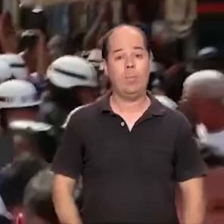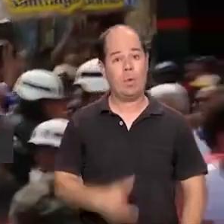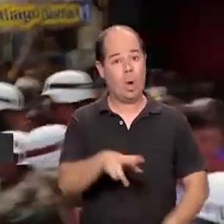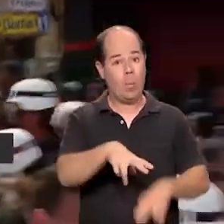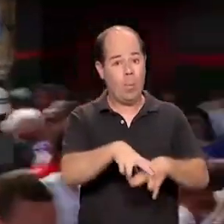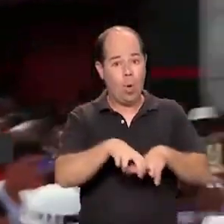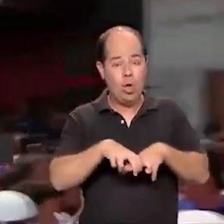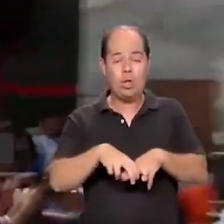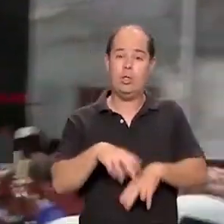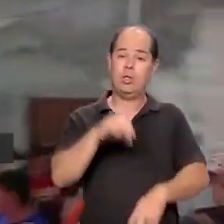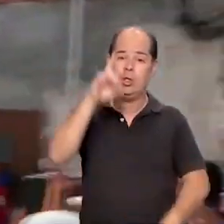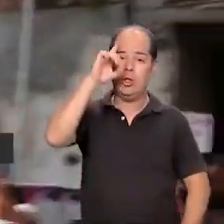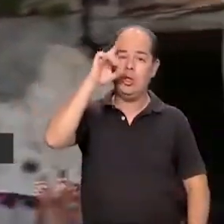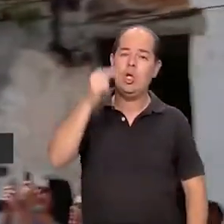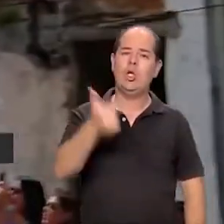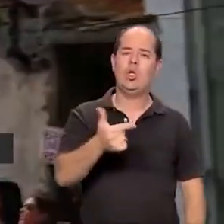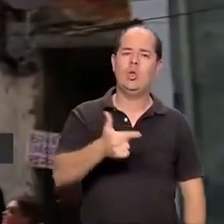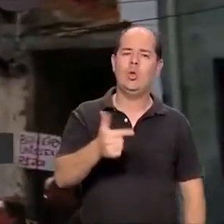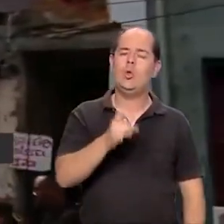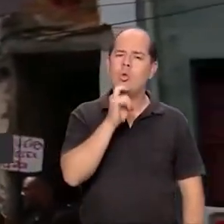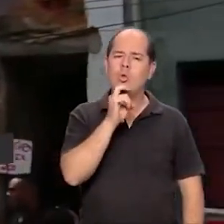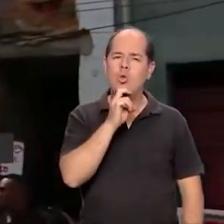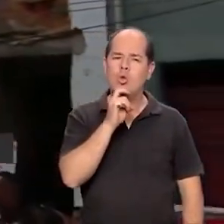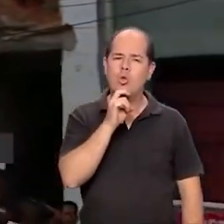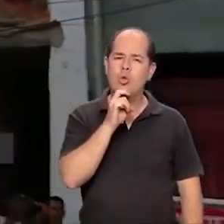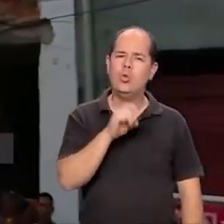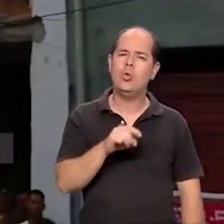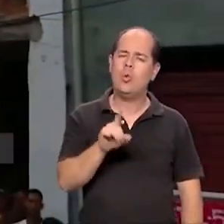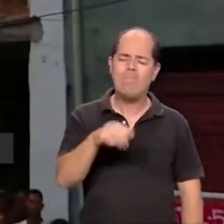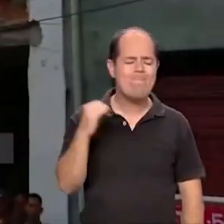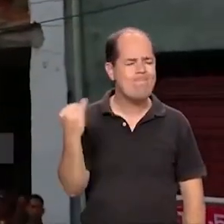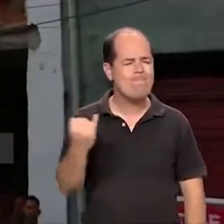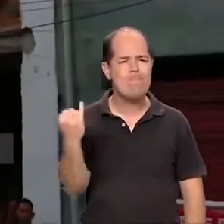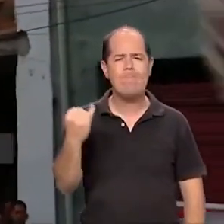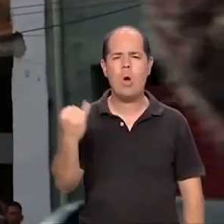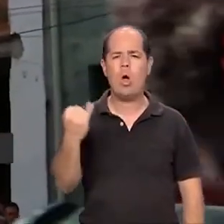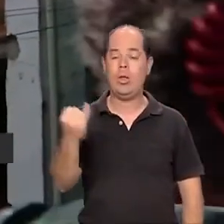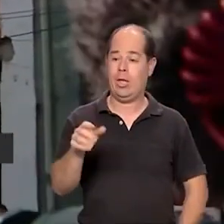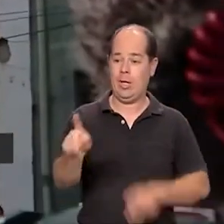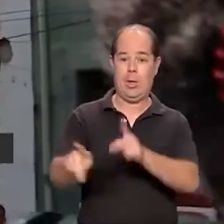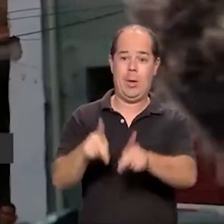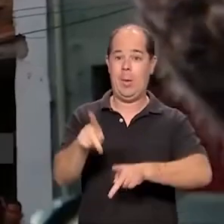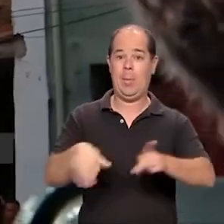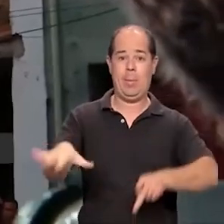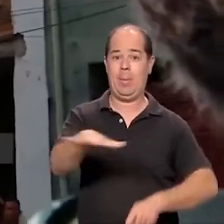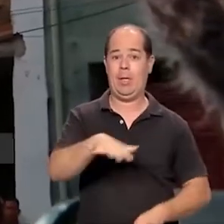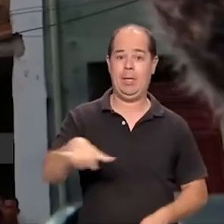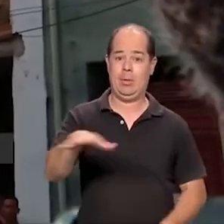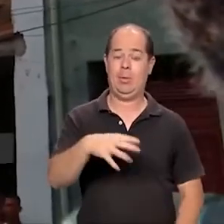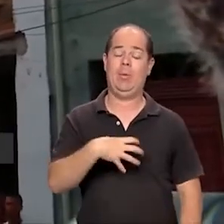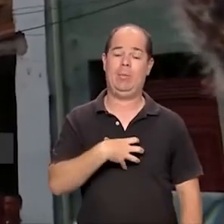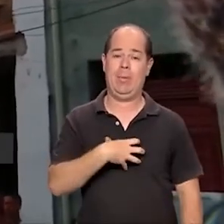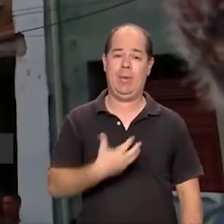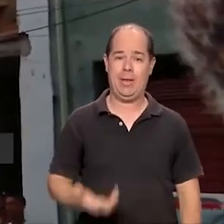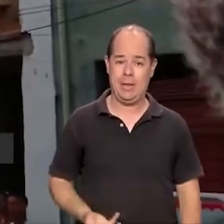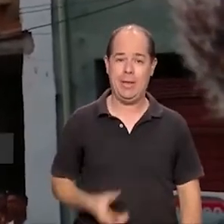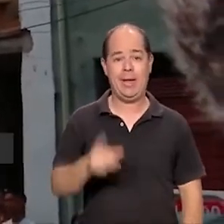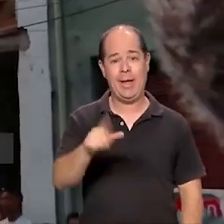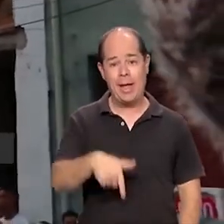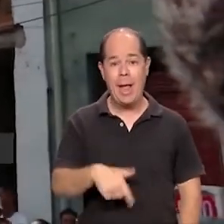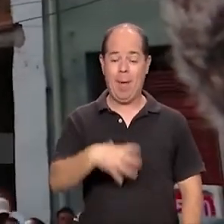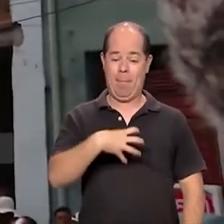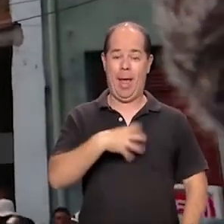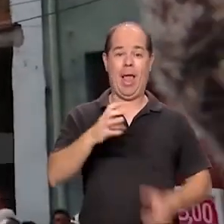Portanto, o 2 de julho tem um significado importante para o povo baiano. É a data da libertação da